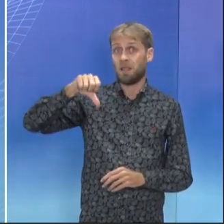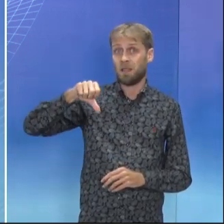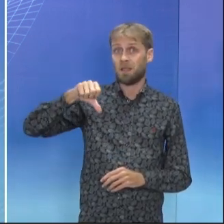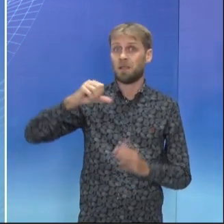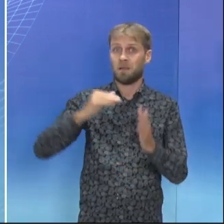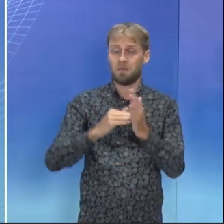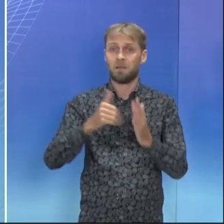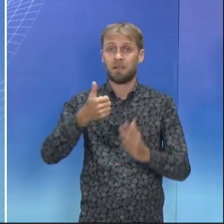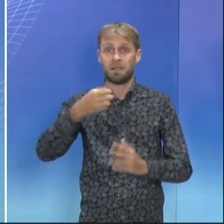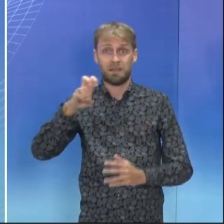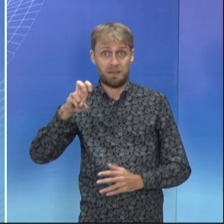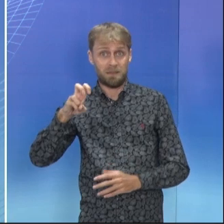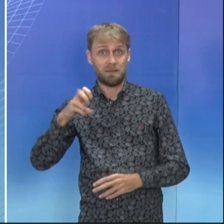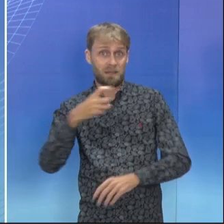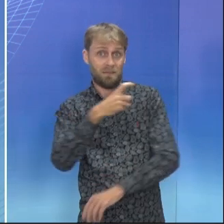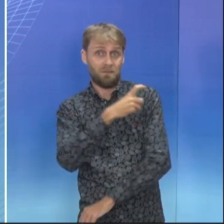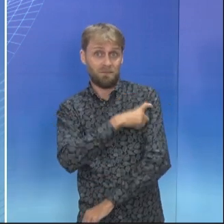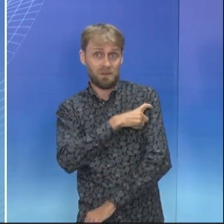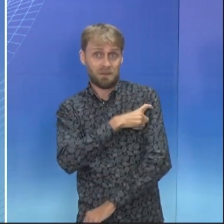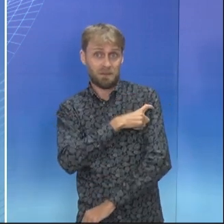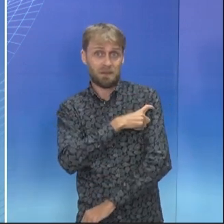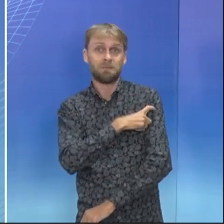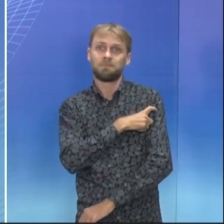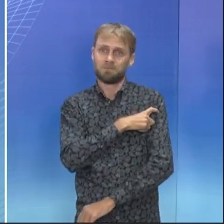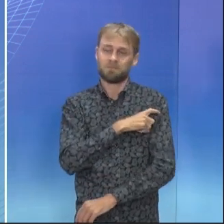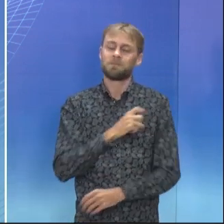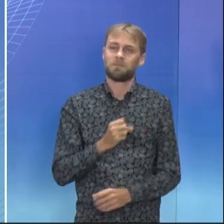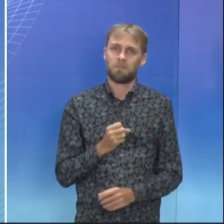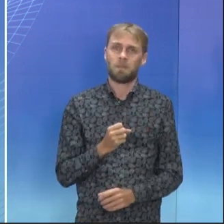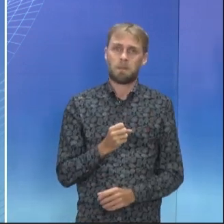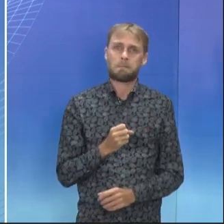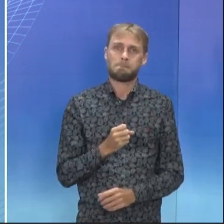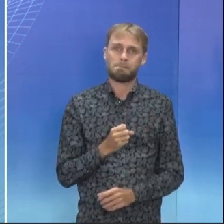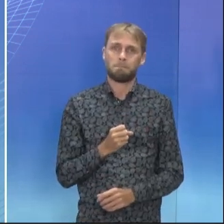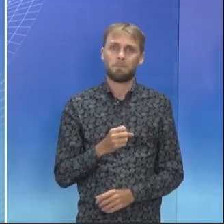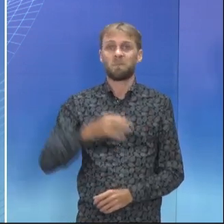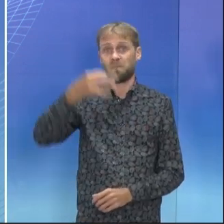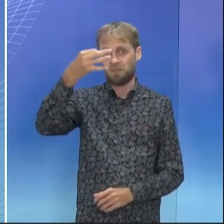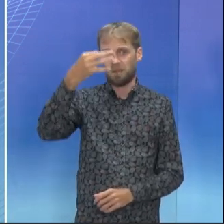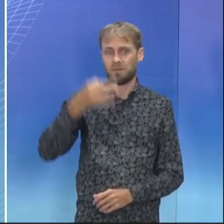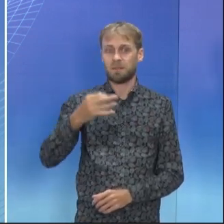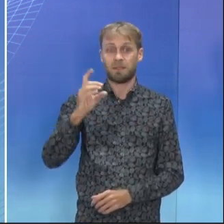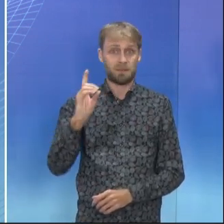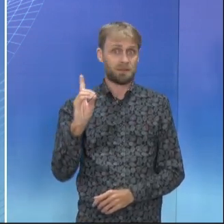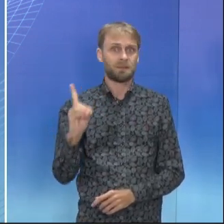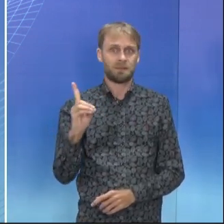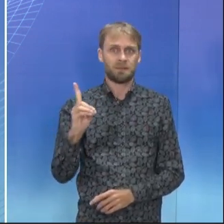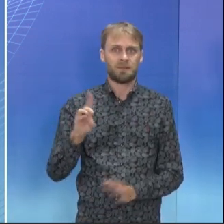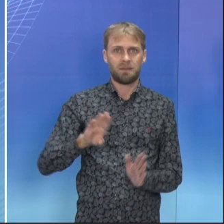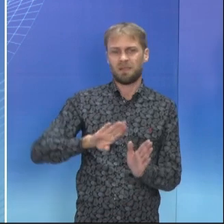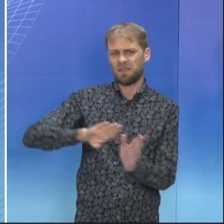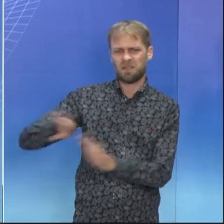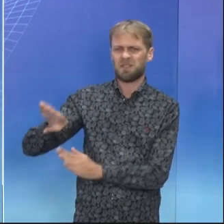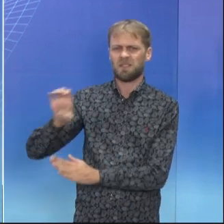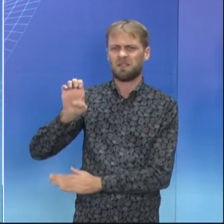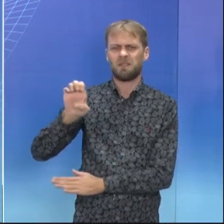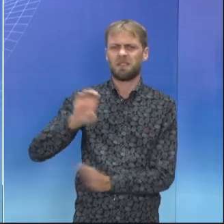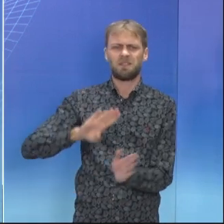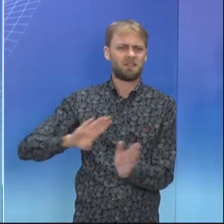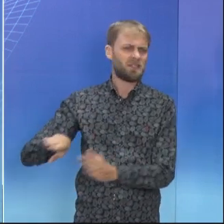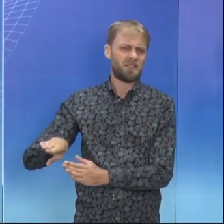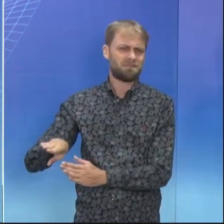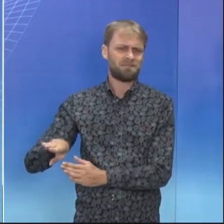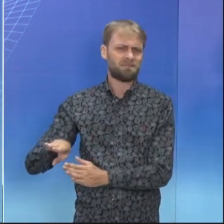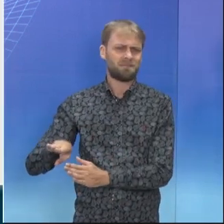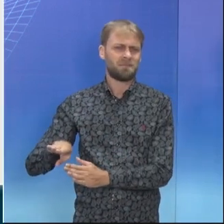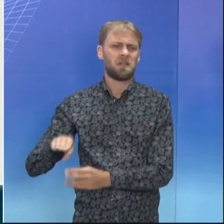idade entre 15 e 19 anos, né, tem que ser vacinado, mulheres e homens. Então, a questão aqui é a certa. Vamos descartar a